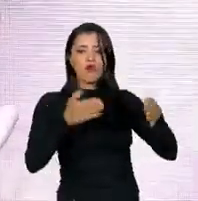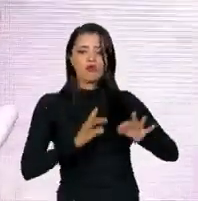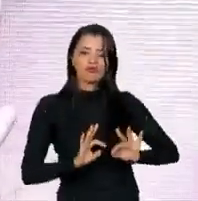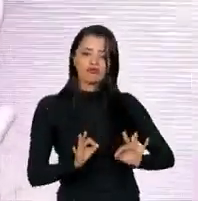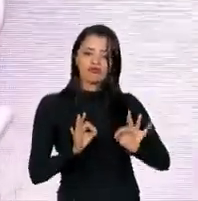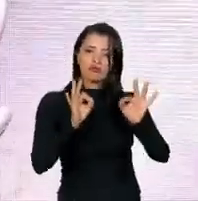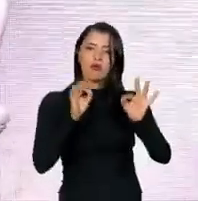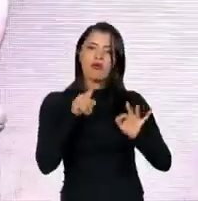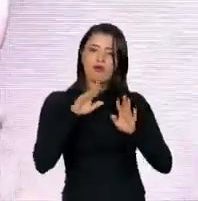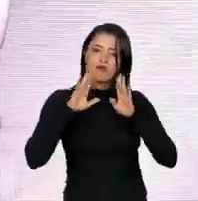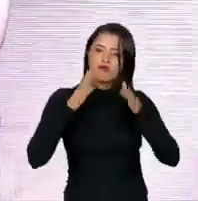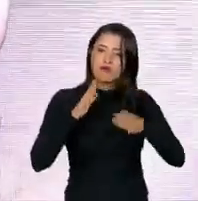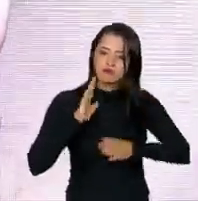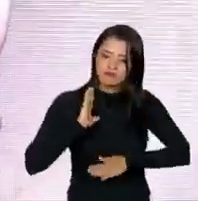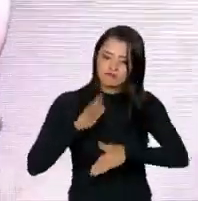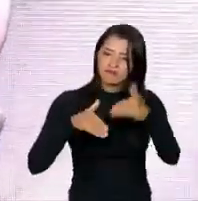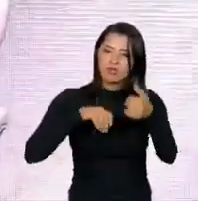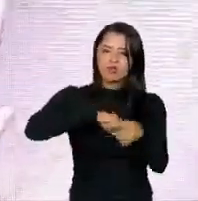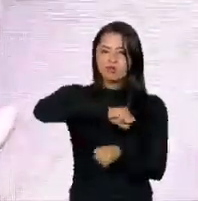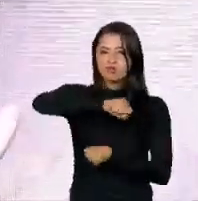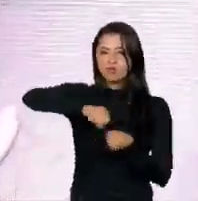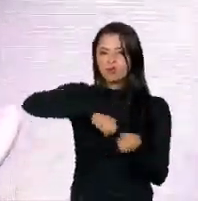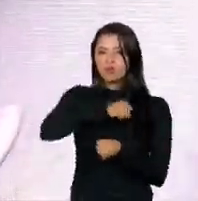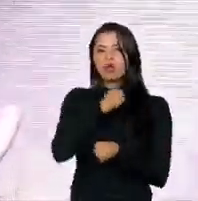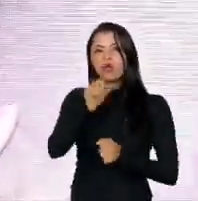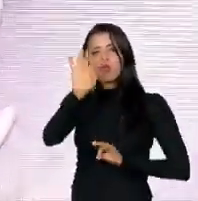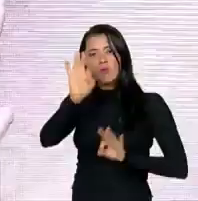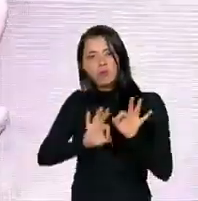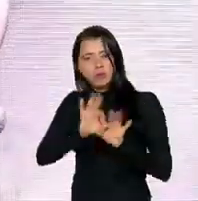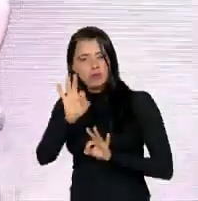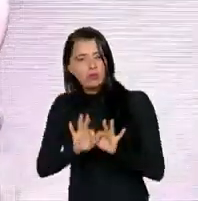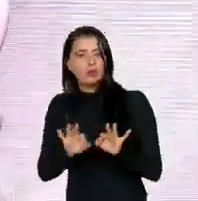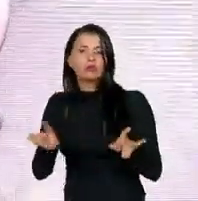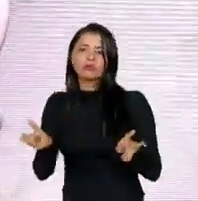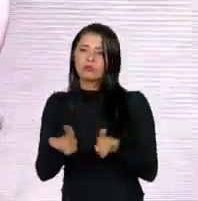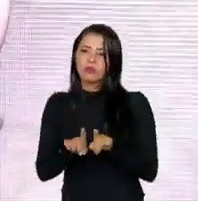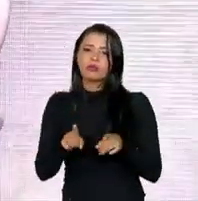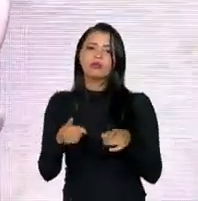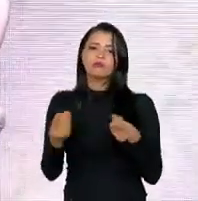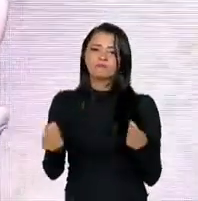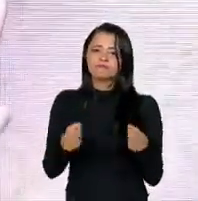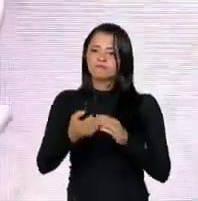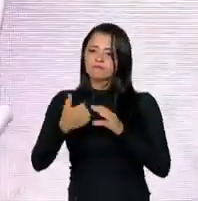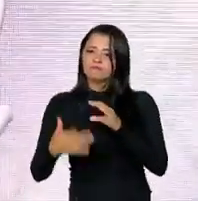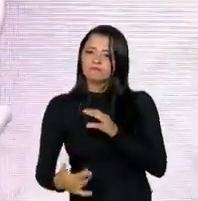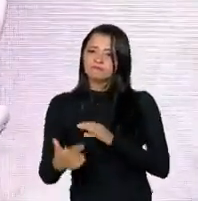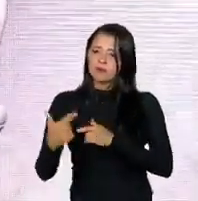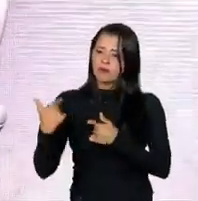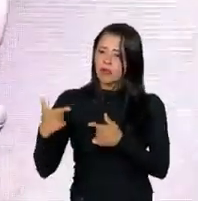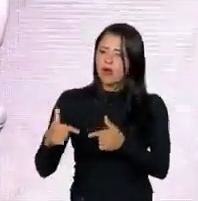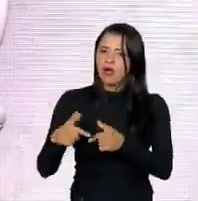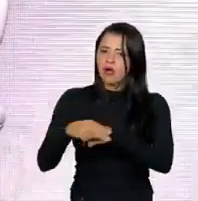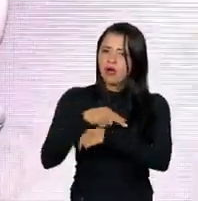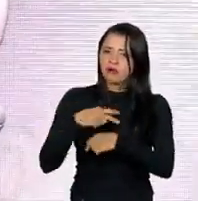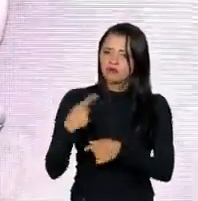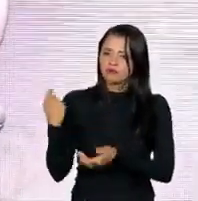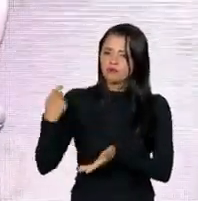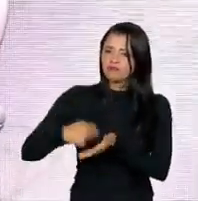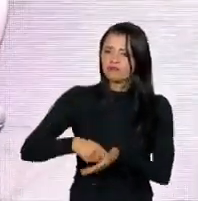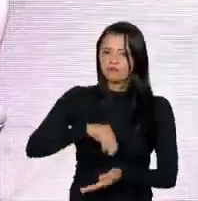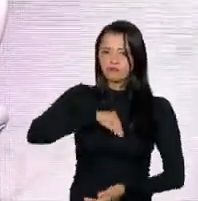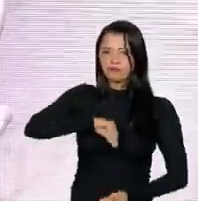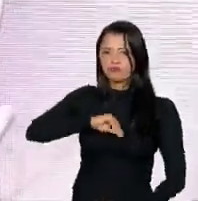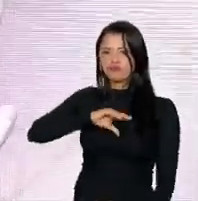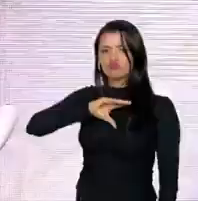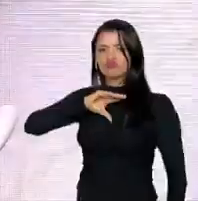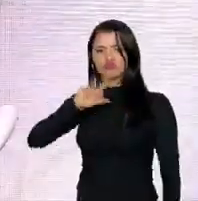sobretudo, de desenvolvimento sustentável, é um plano, sobretudo, de empregos verdes bem remunerados. É isso